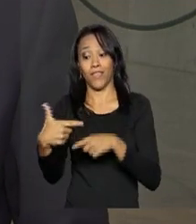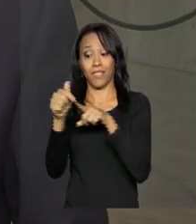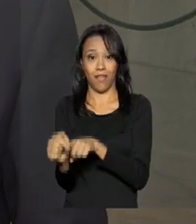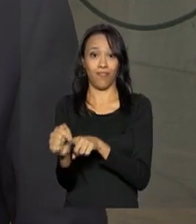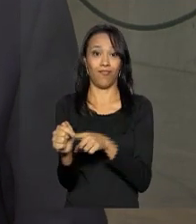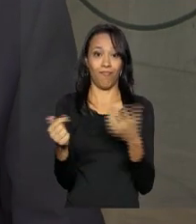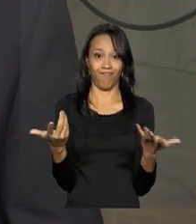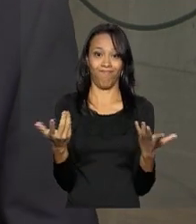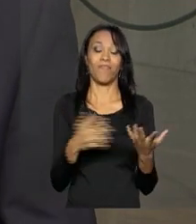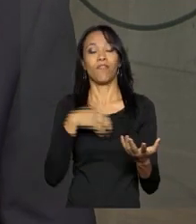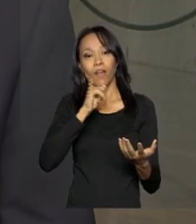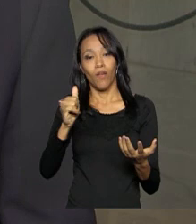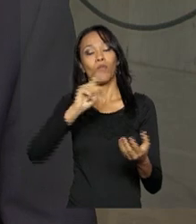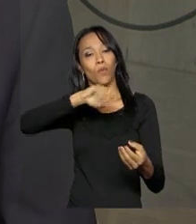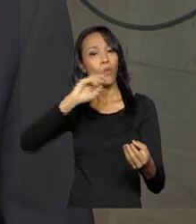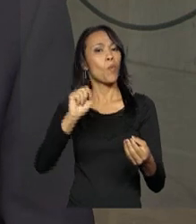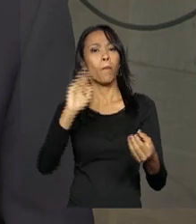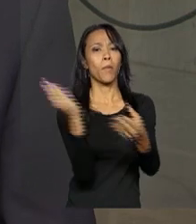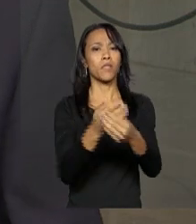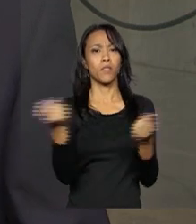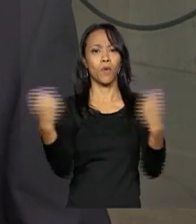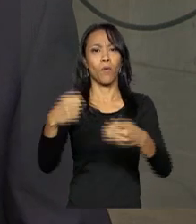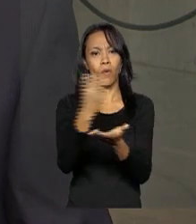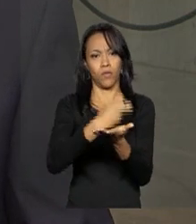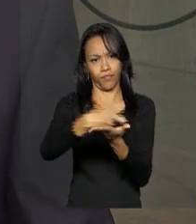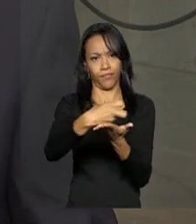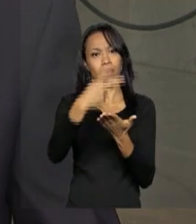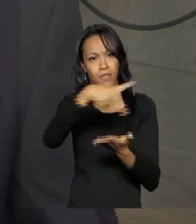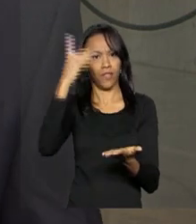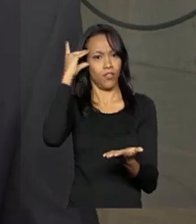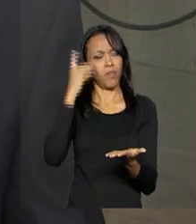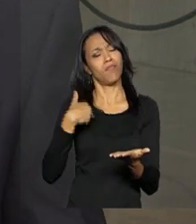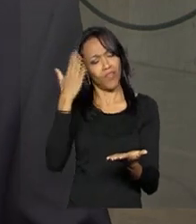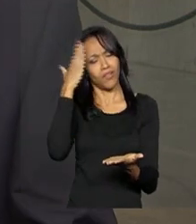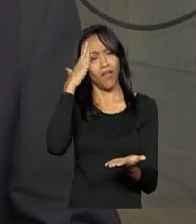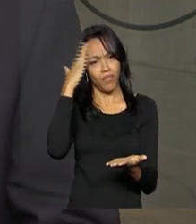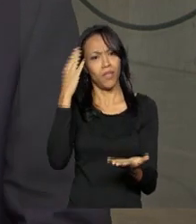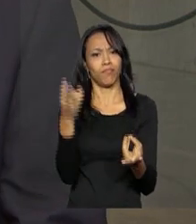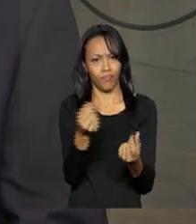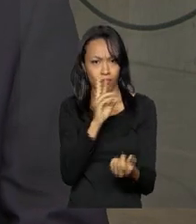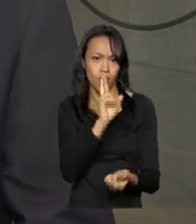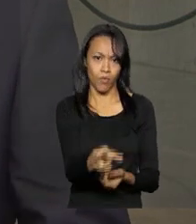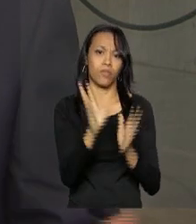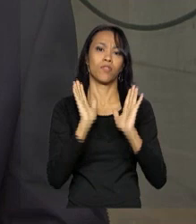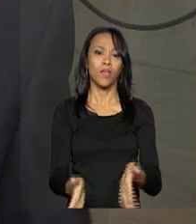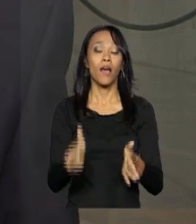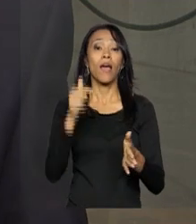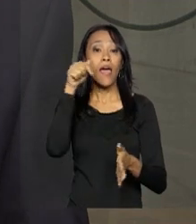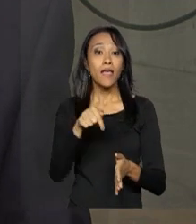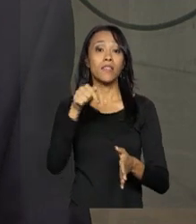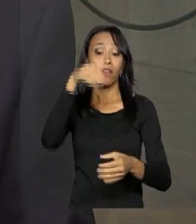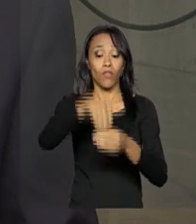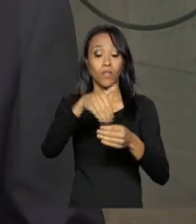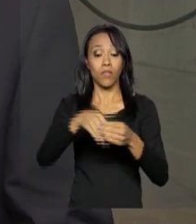continuação do processo contra a presidenta Wagner disse que esse resultado já era esperado a votação deste relatório no plenário